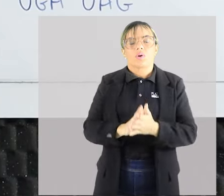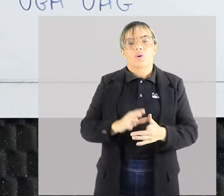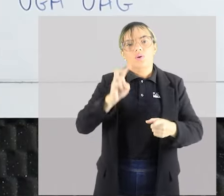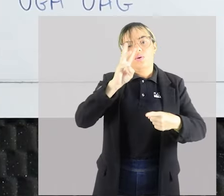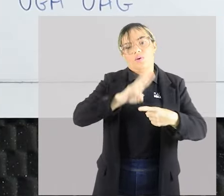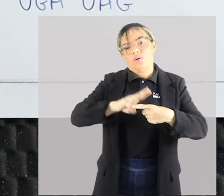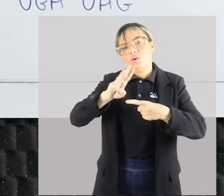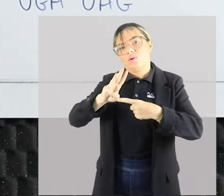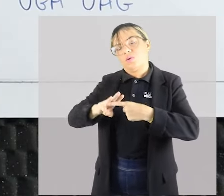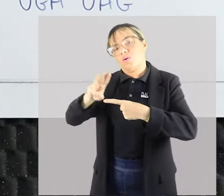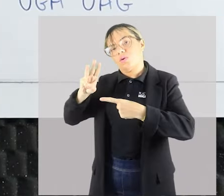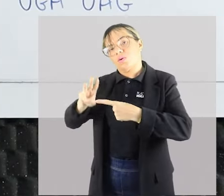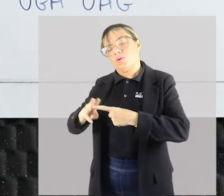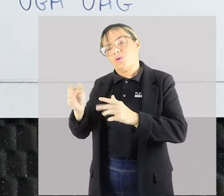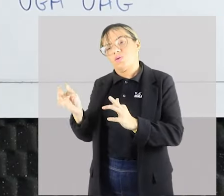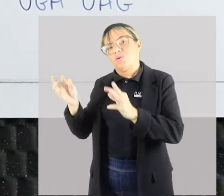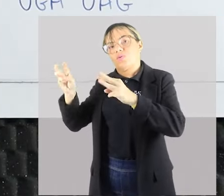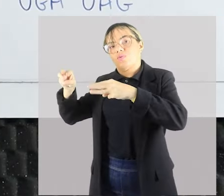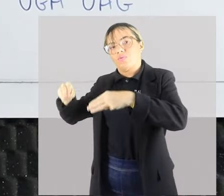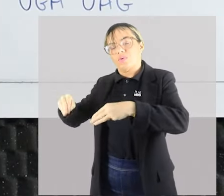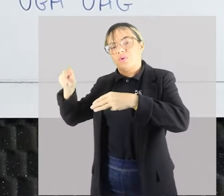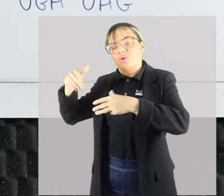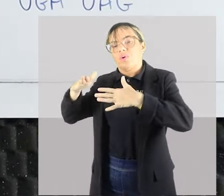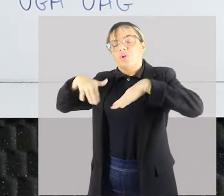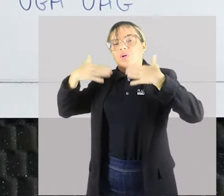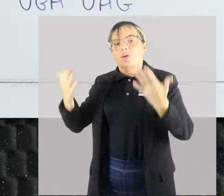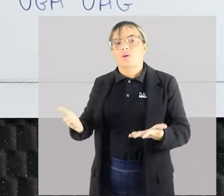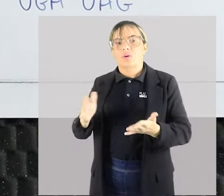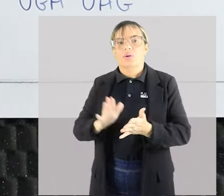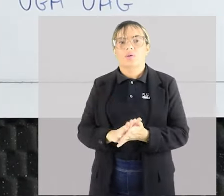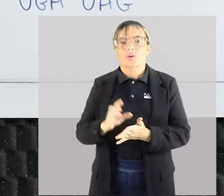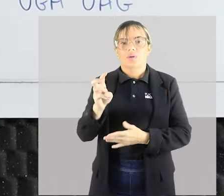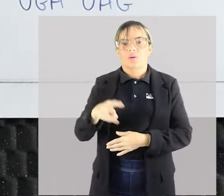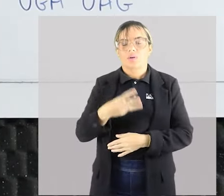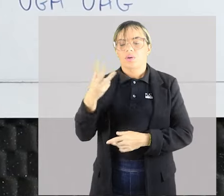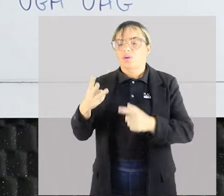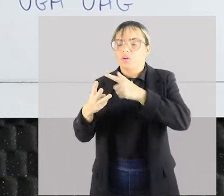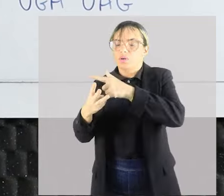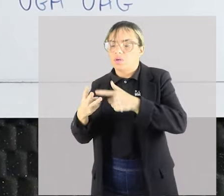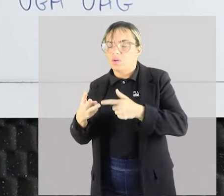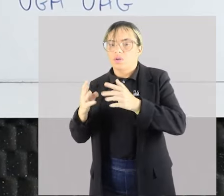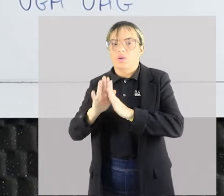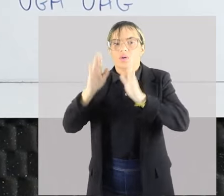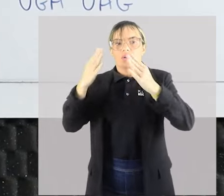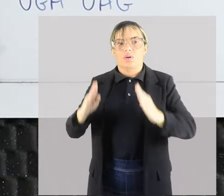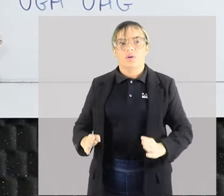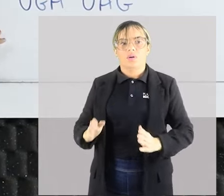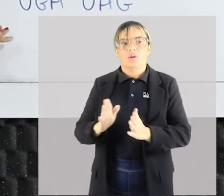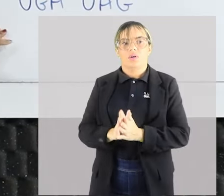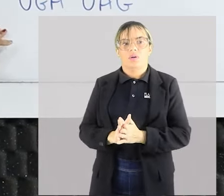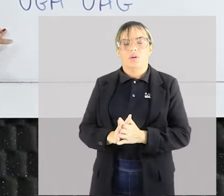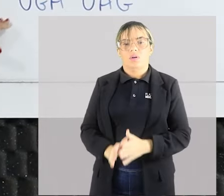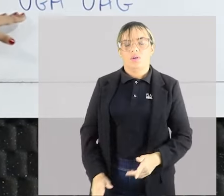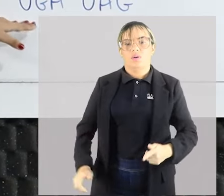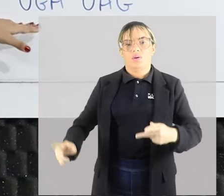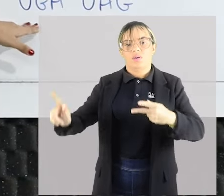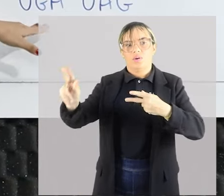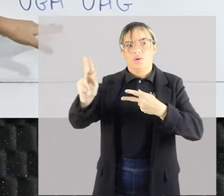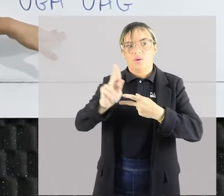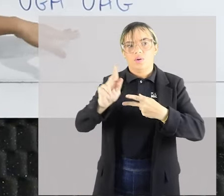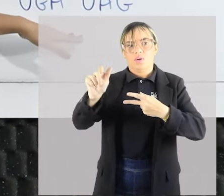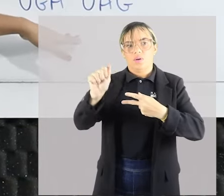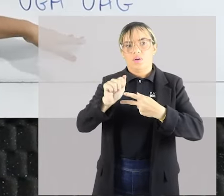terminais né as trincas terminais quais são elas são três que a gente vai analisar o a a